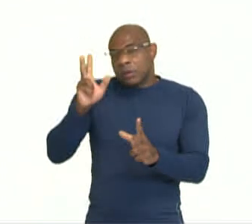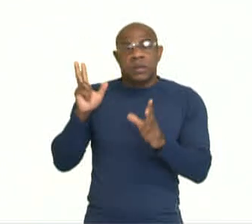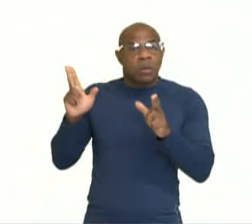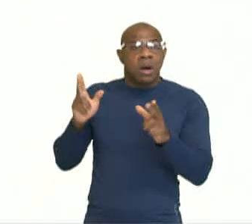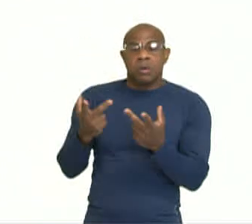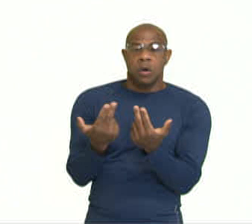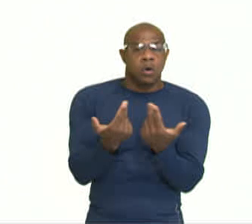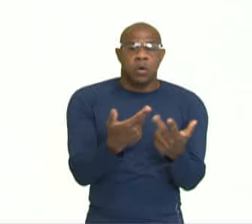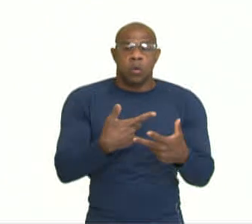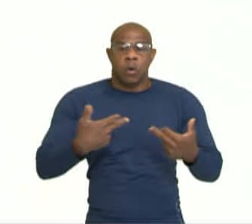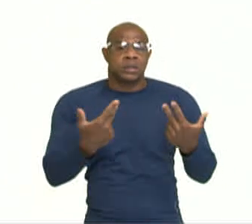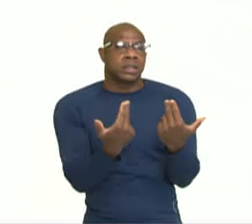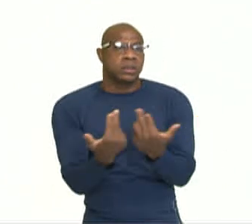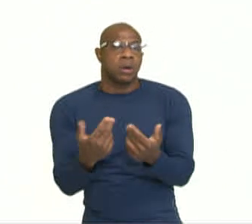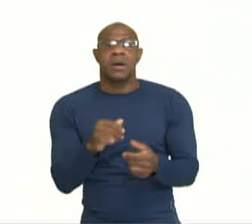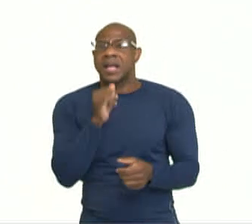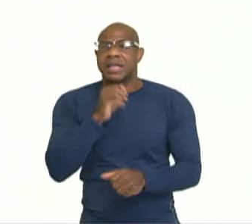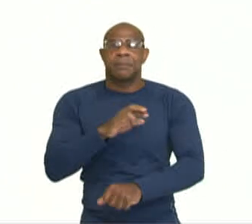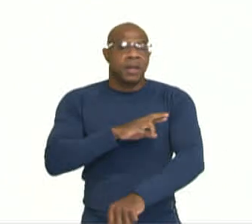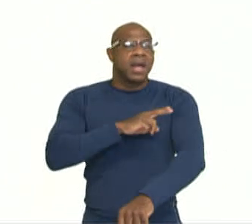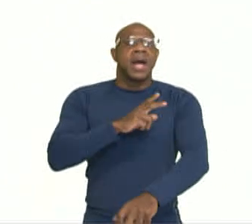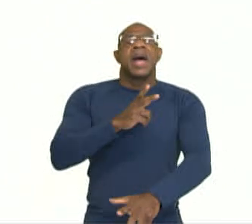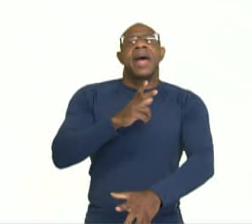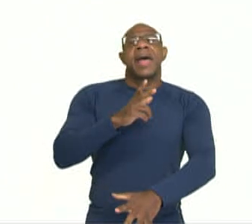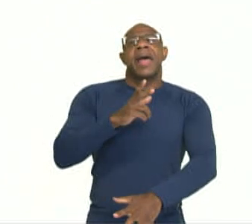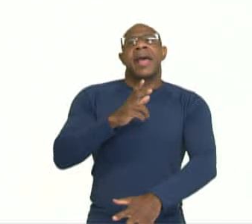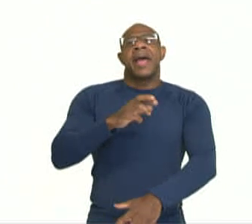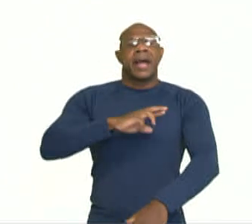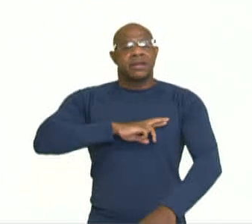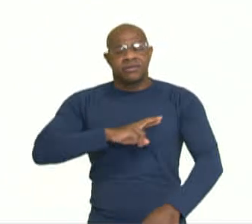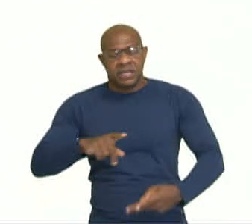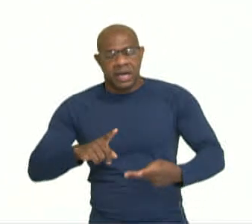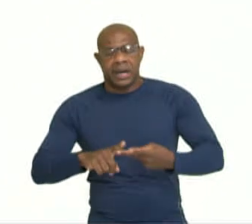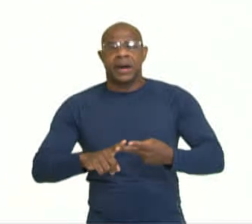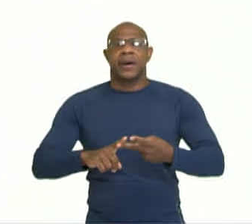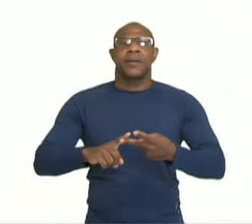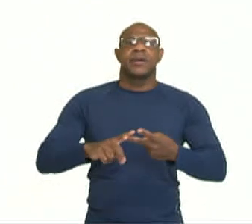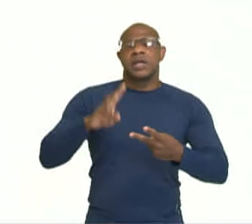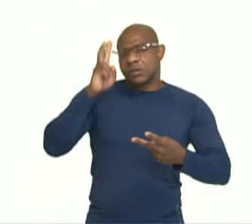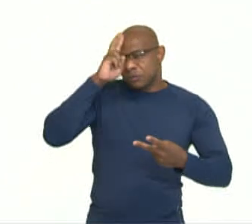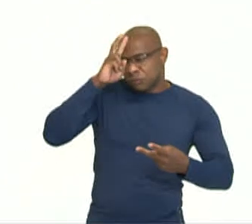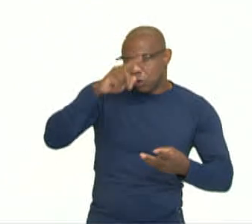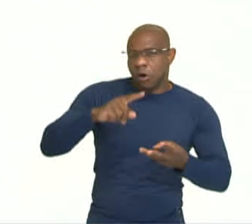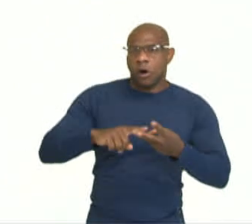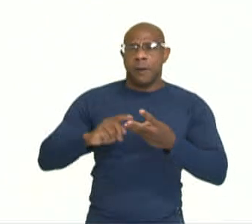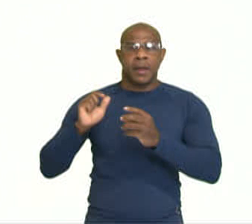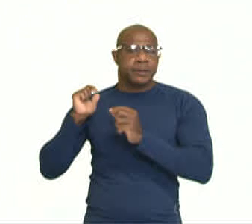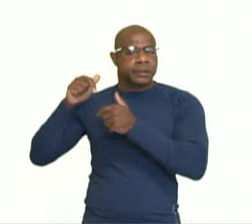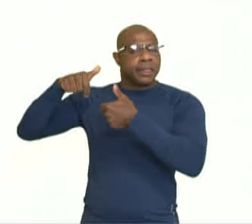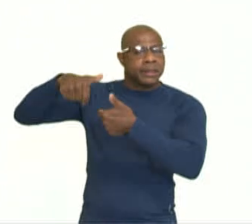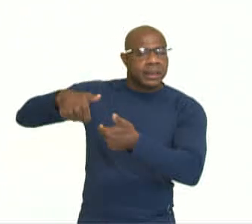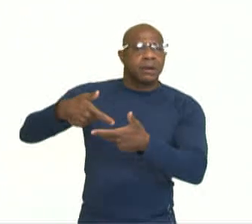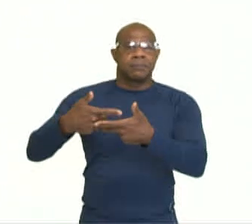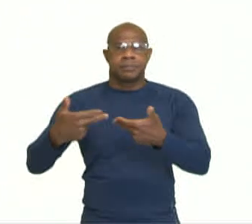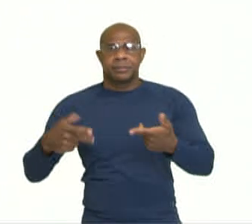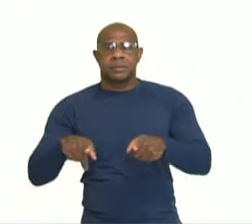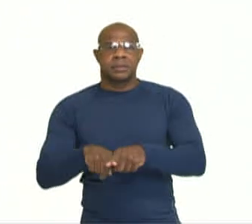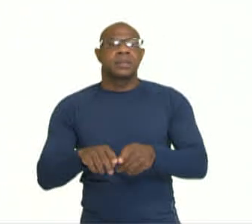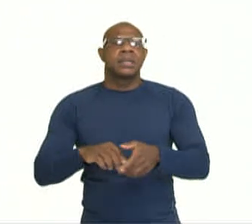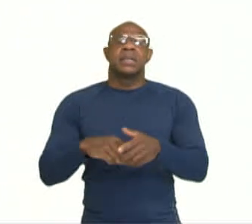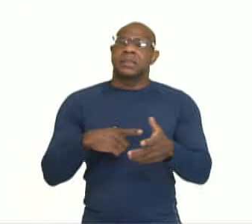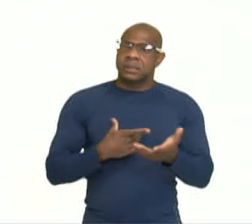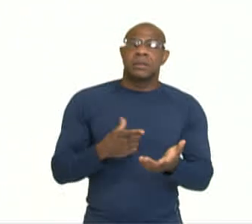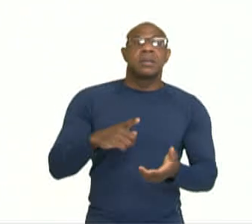comum, como por exemplo a religião, a língua, as tradições, ou seja, novamente aquela mesma especificidade.